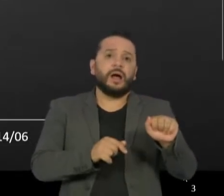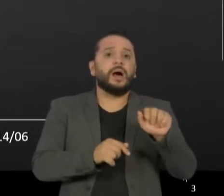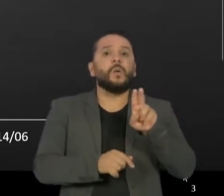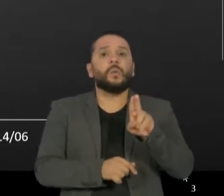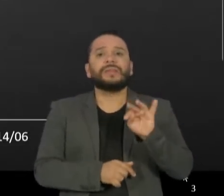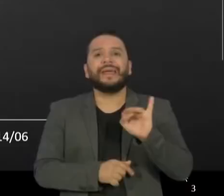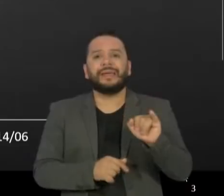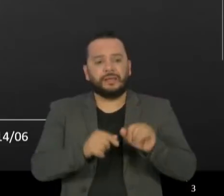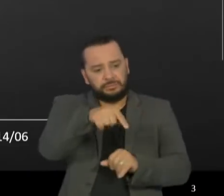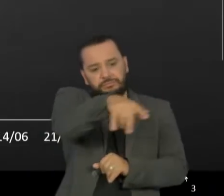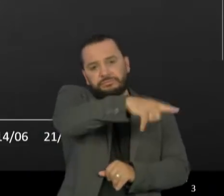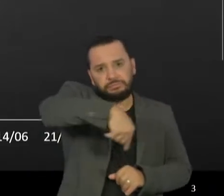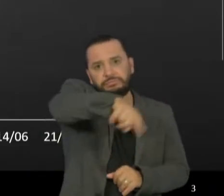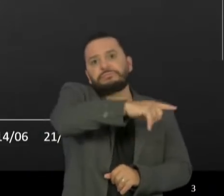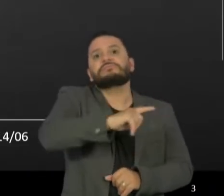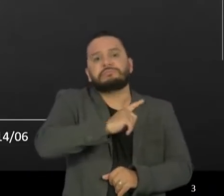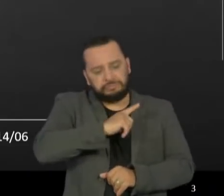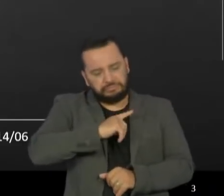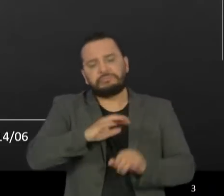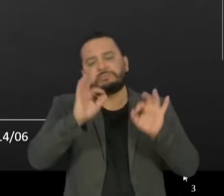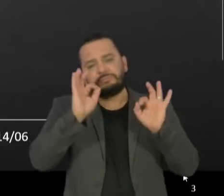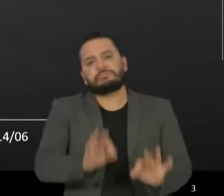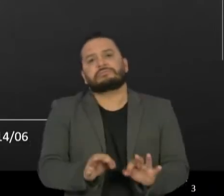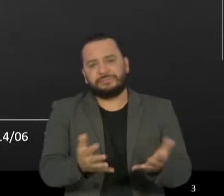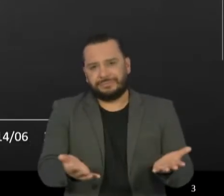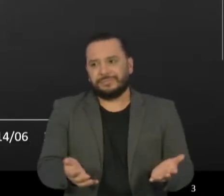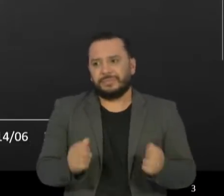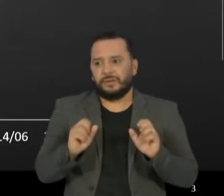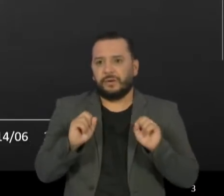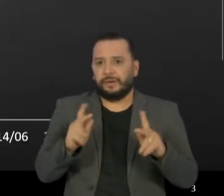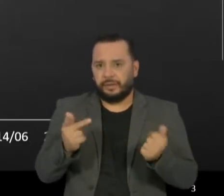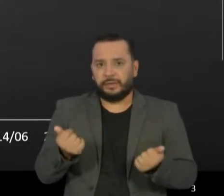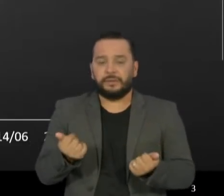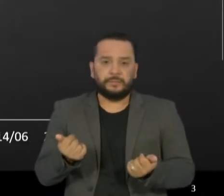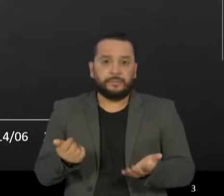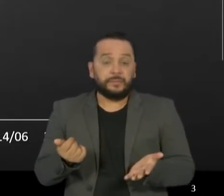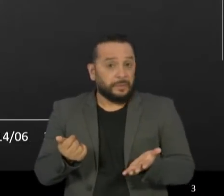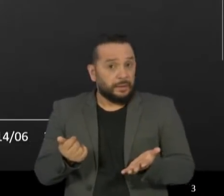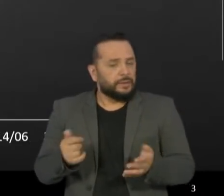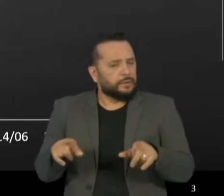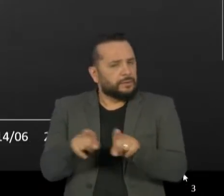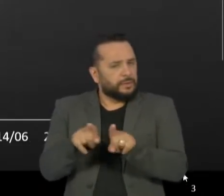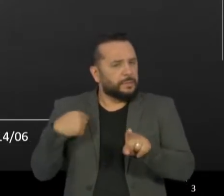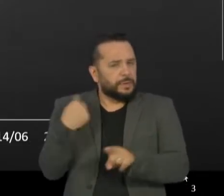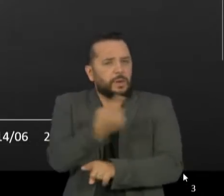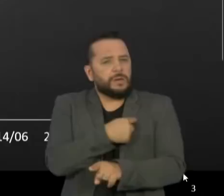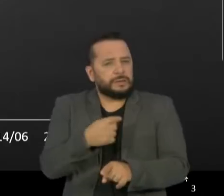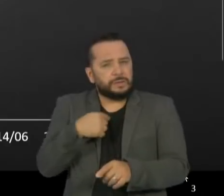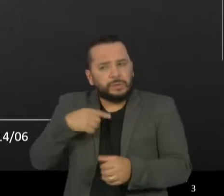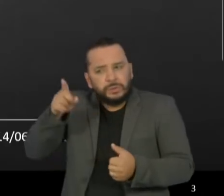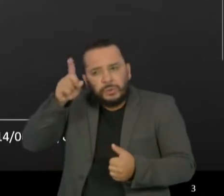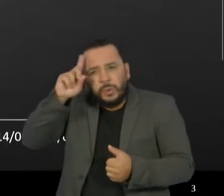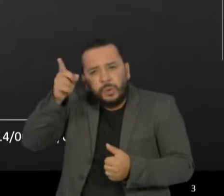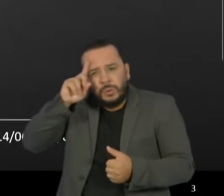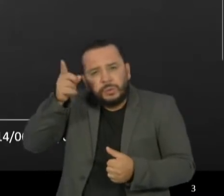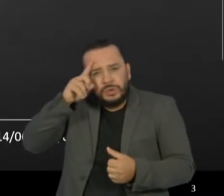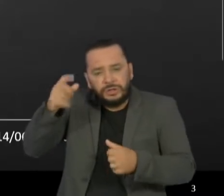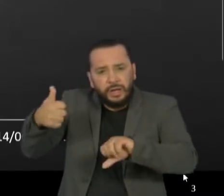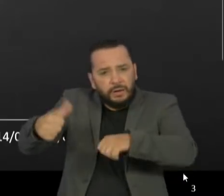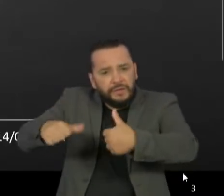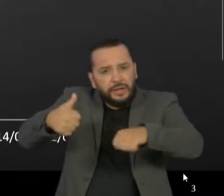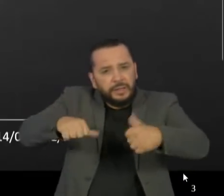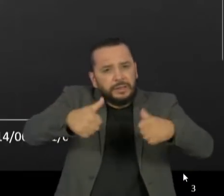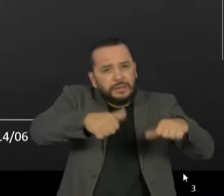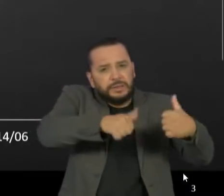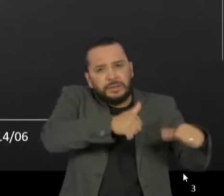de número de casos forem casos novos, não só testagem. Mas estamos olhando isso diariamente e estamos